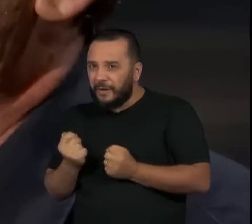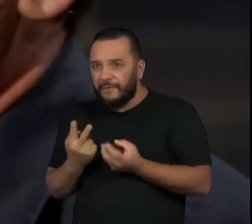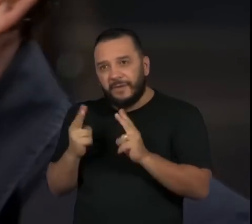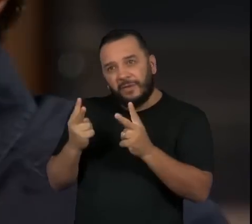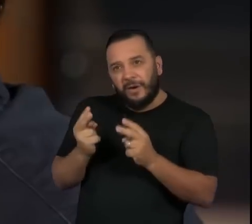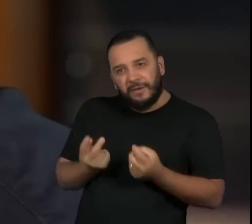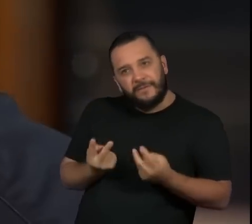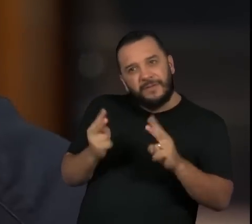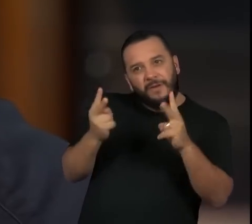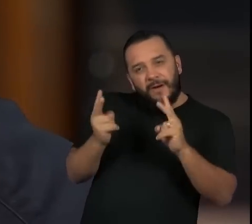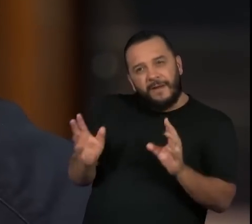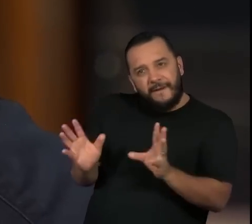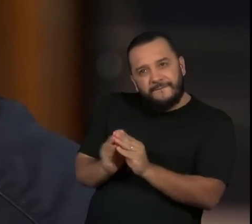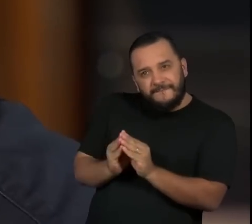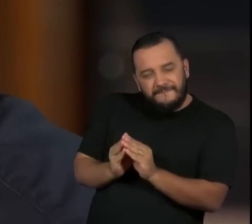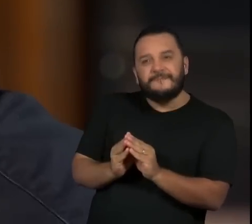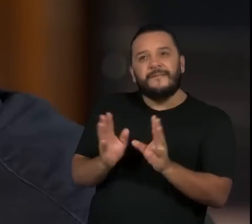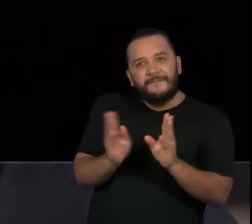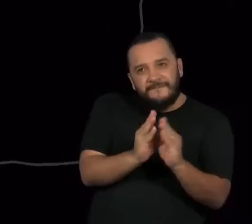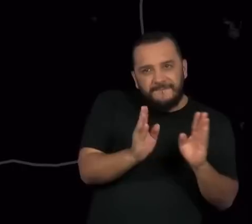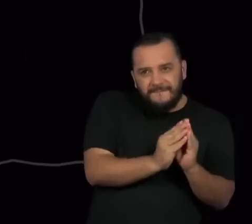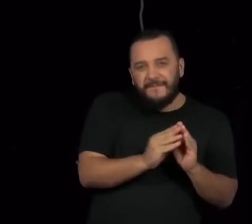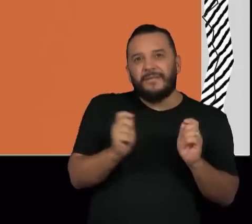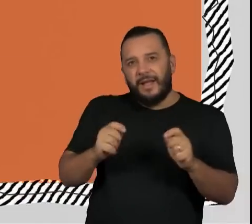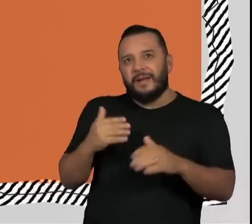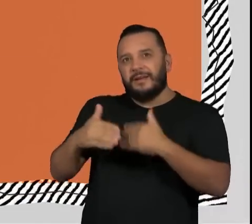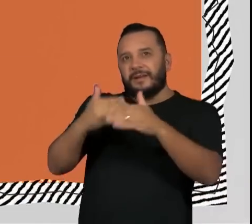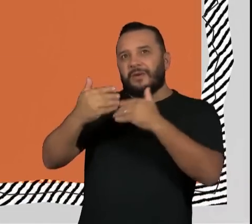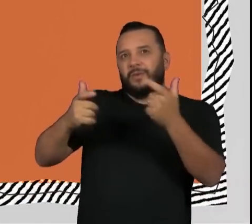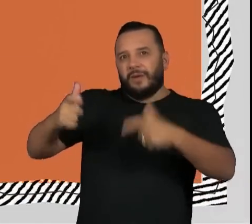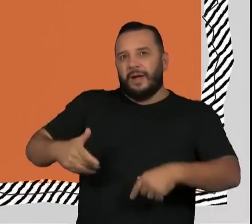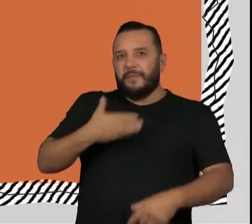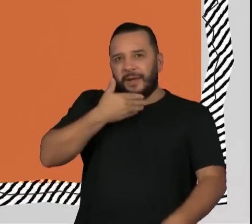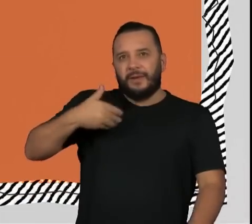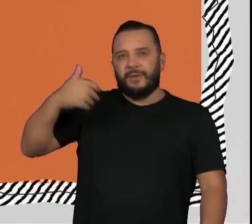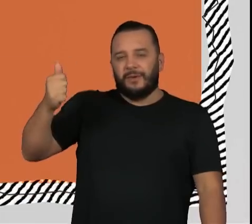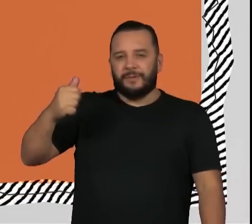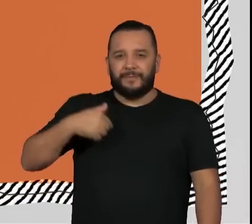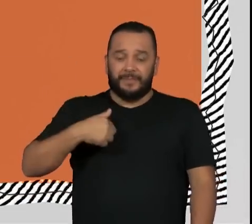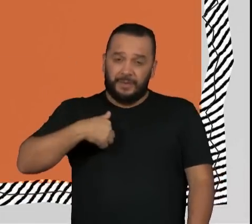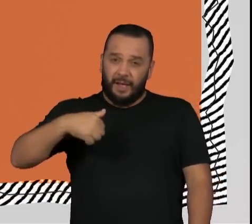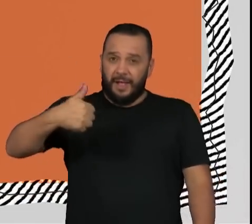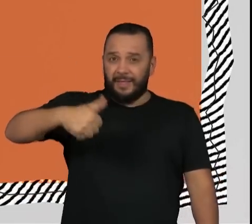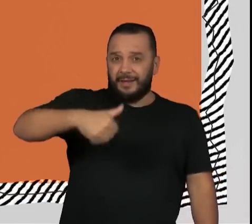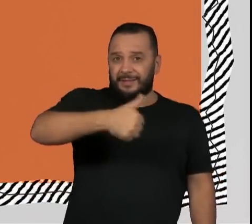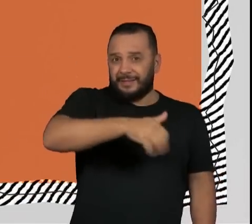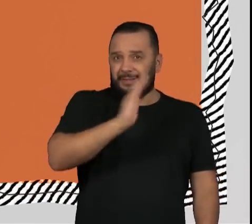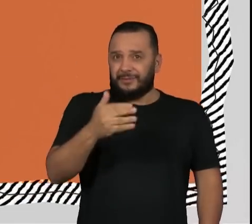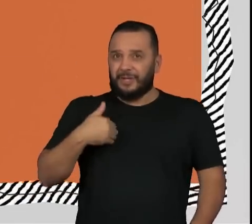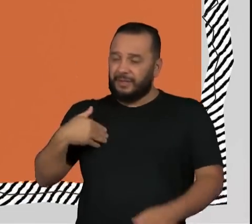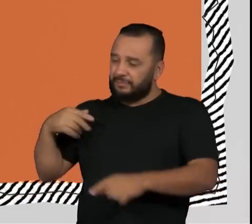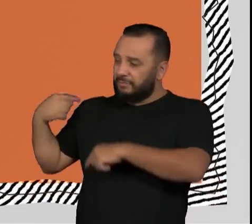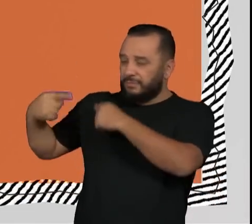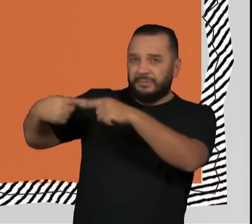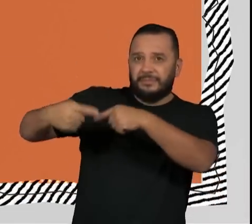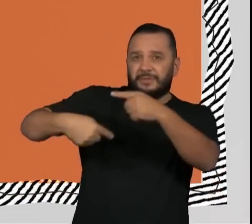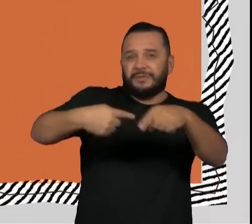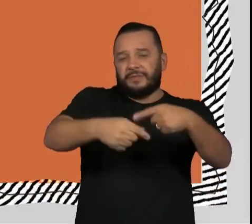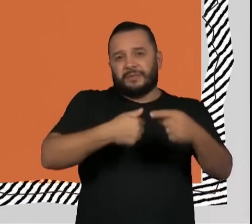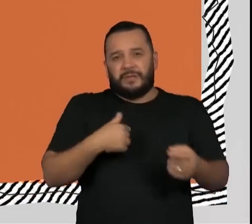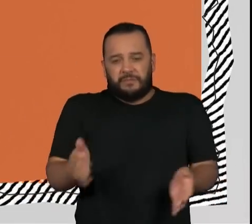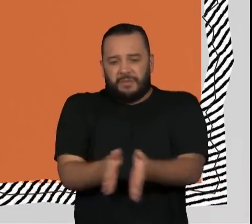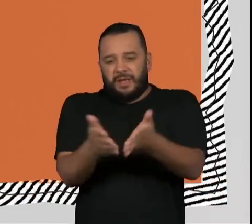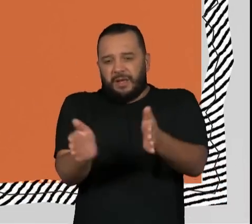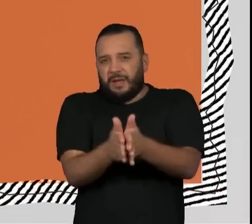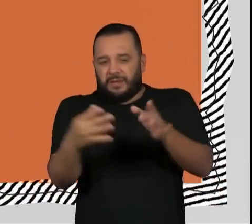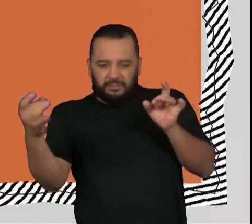podem nos levar para lugares melhores. Analisando essa cadeia hereditária, quero me livrar dessa